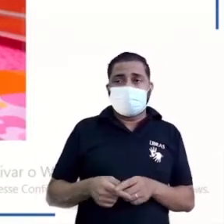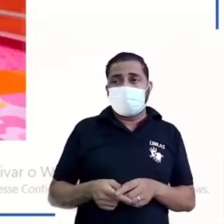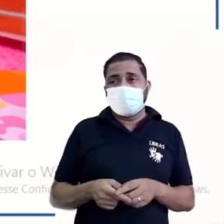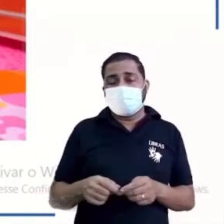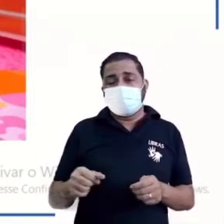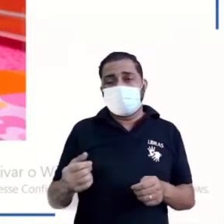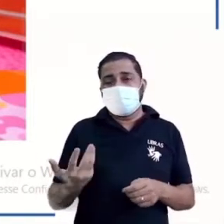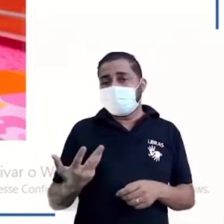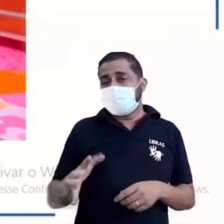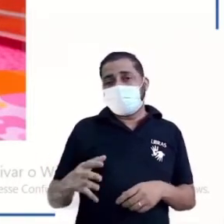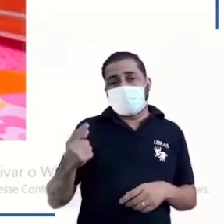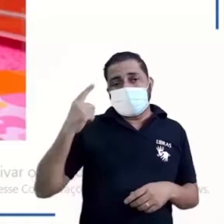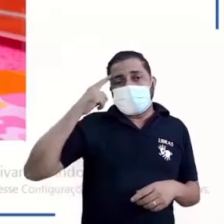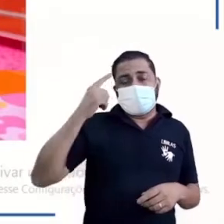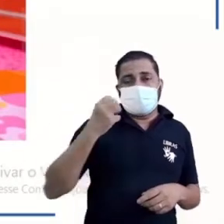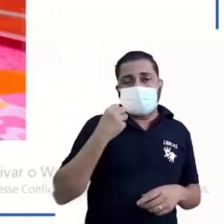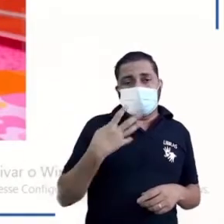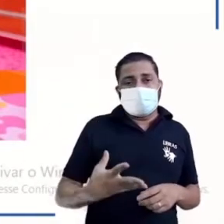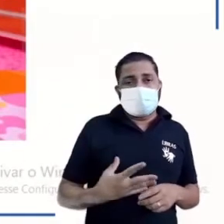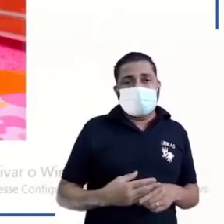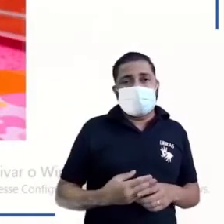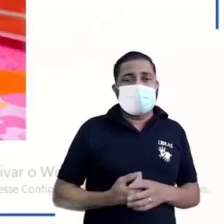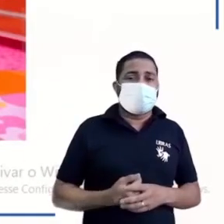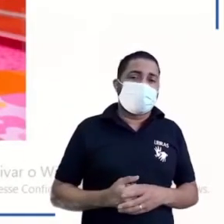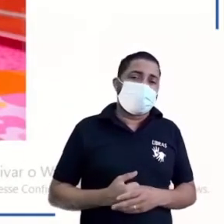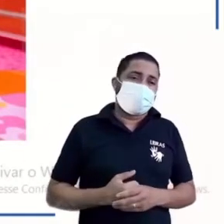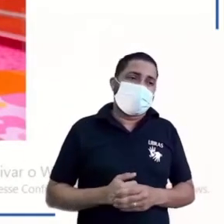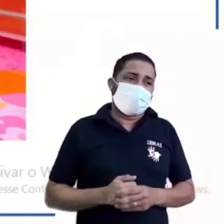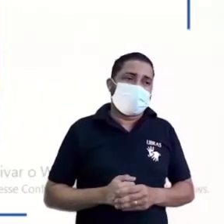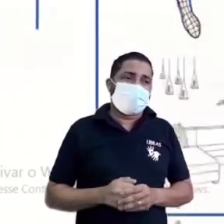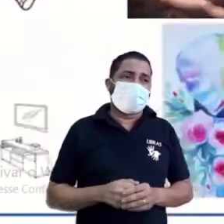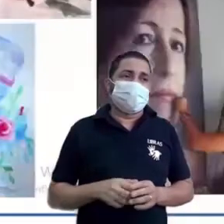ou que ele não ache que é bom até mesmo para a cabeça dele, né?